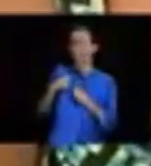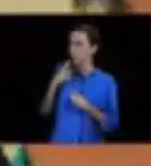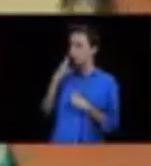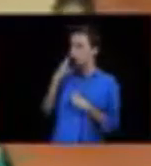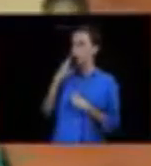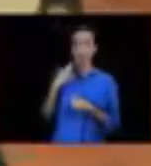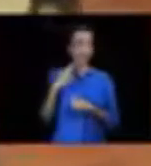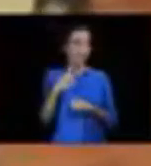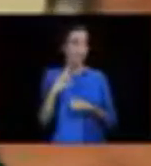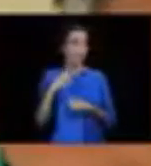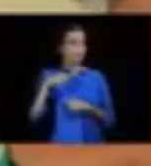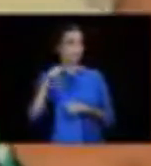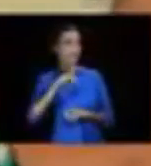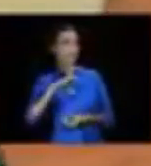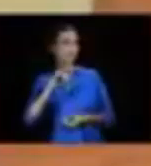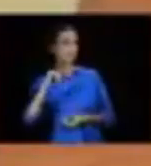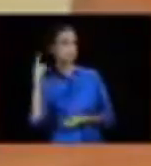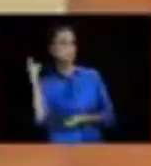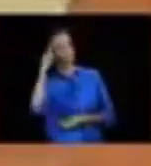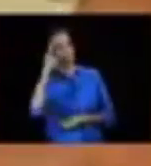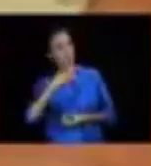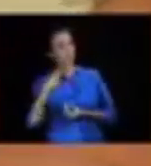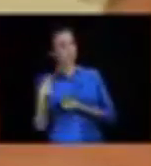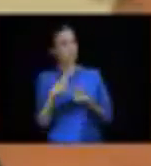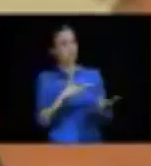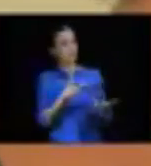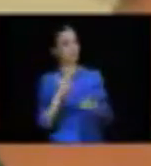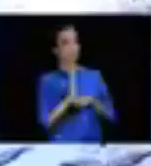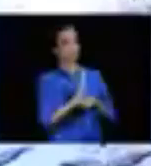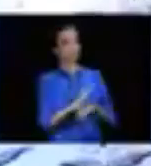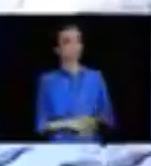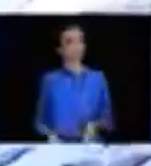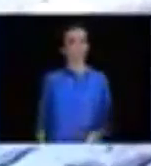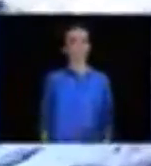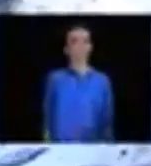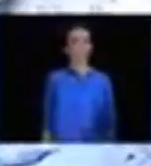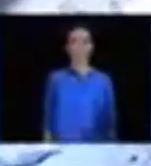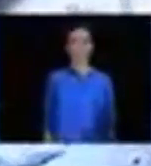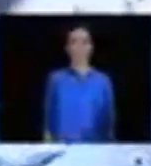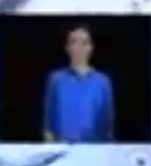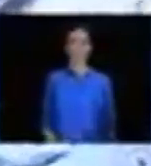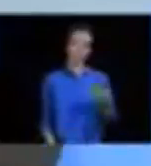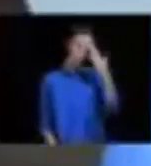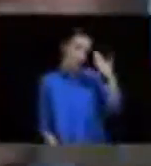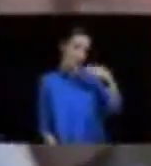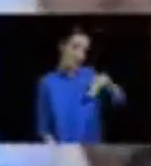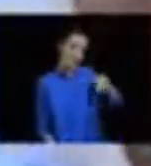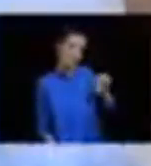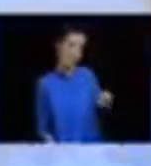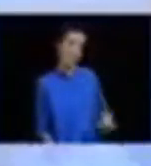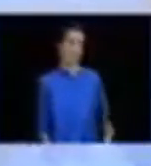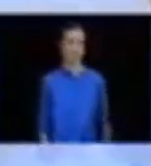Aqui, toma. Zé Luiz mandou para te ajudar. Muito obrigado, minha mãe.